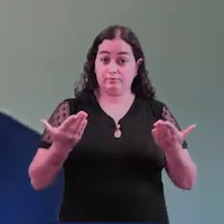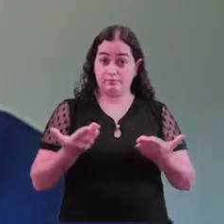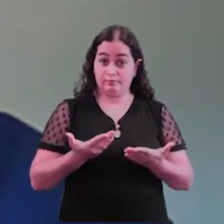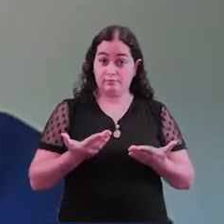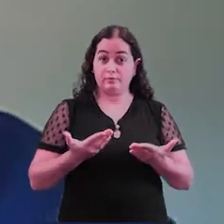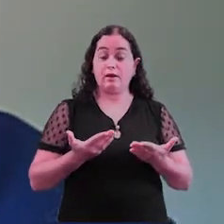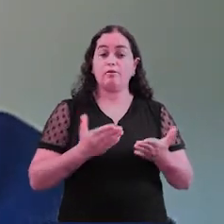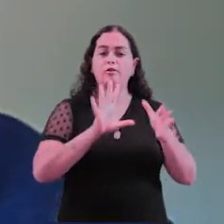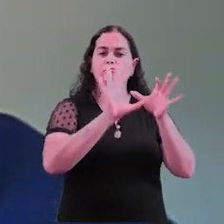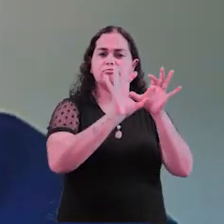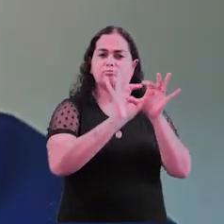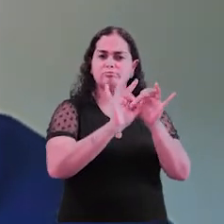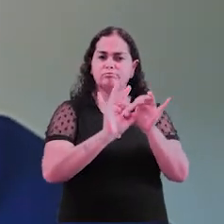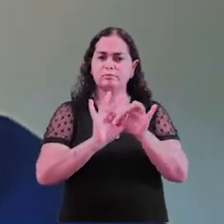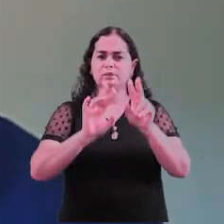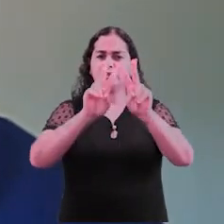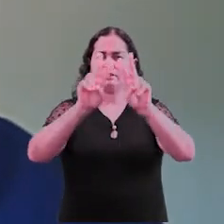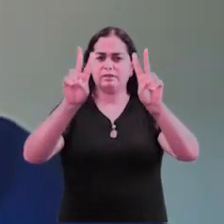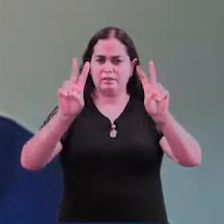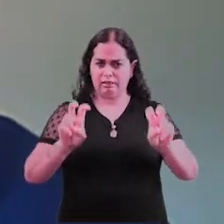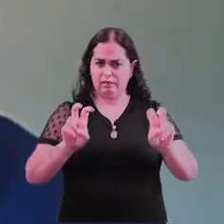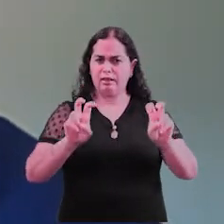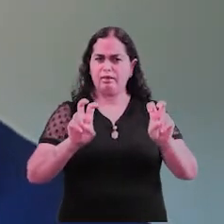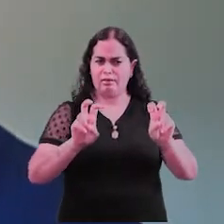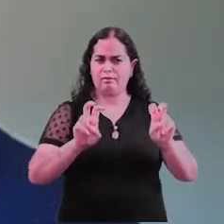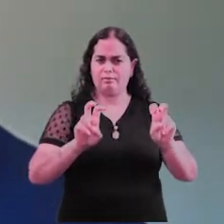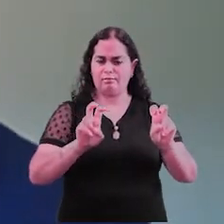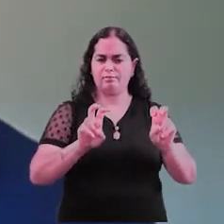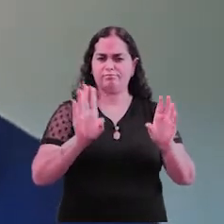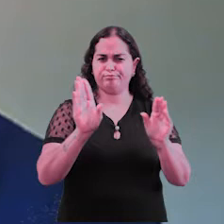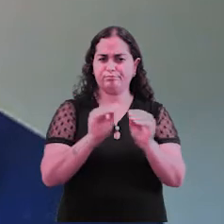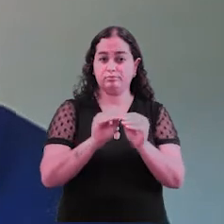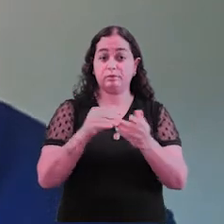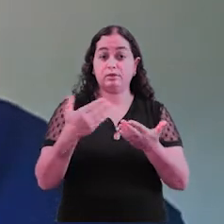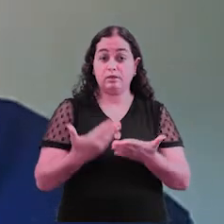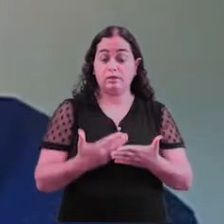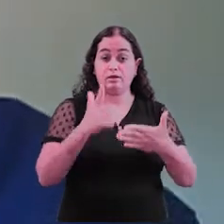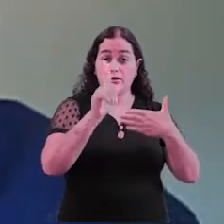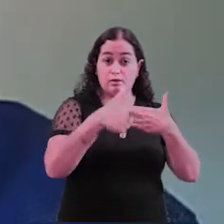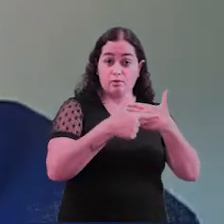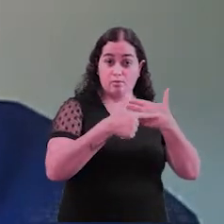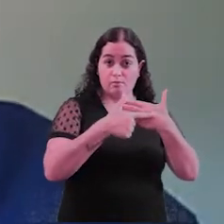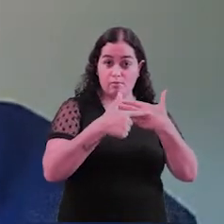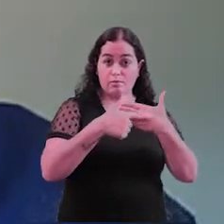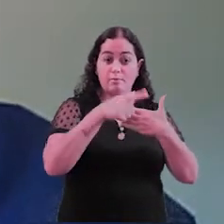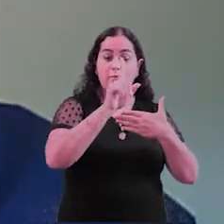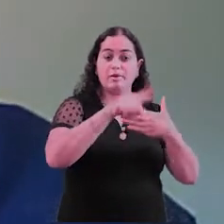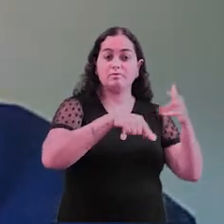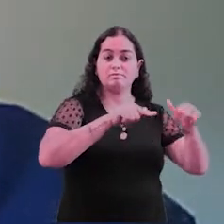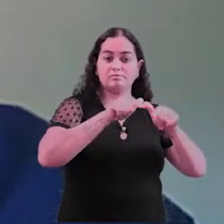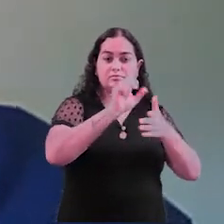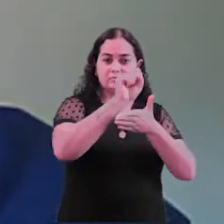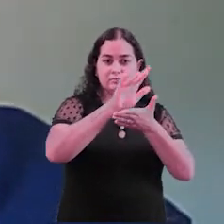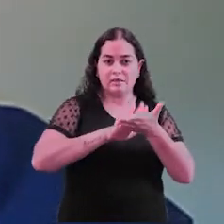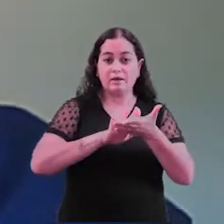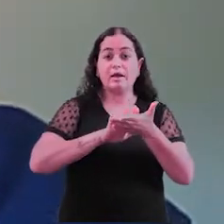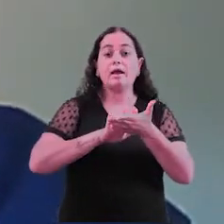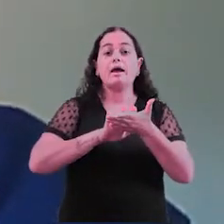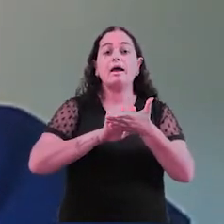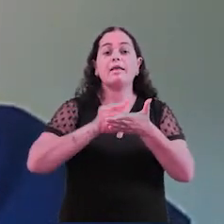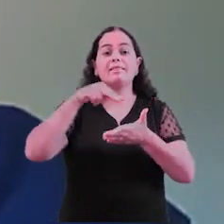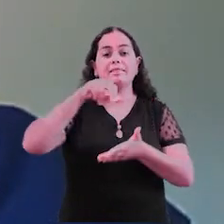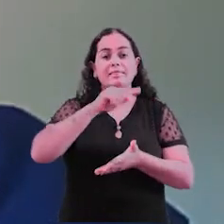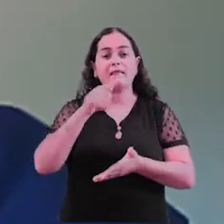Passo então a contextualizar brevemente a temática desta mesa. O papel dos espaços e das atividades não